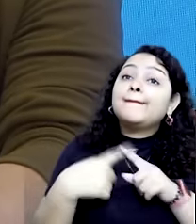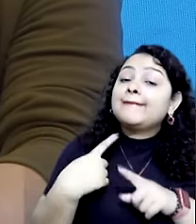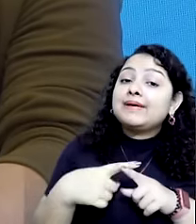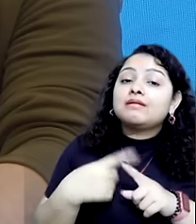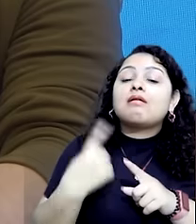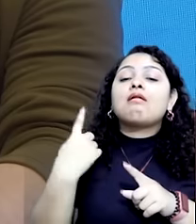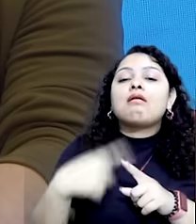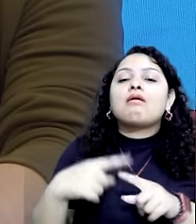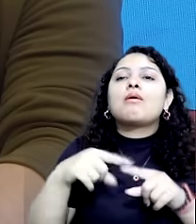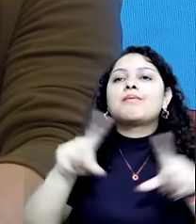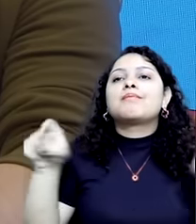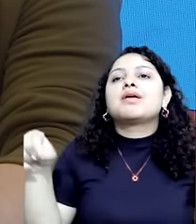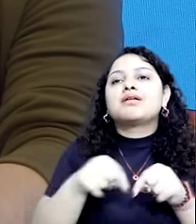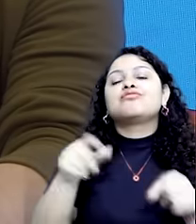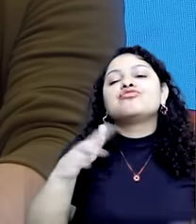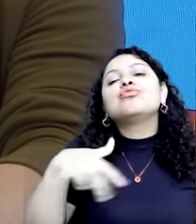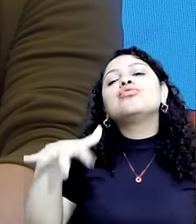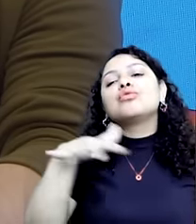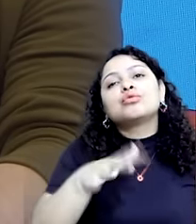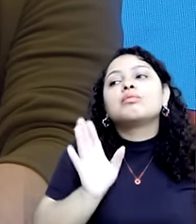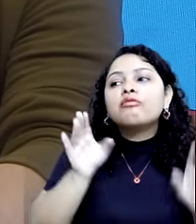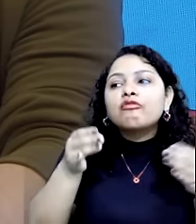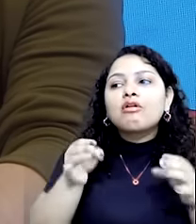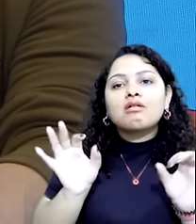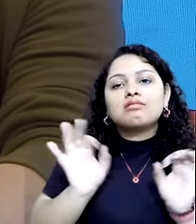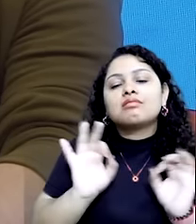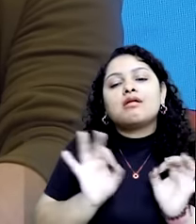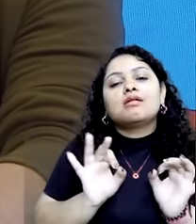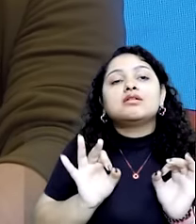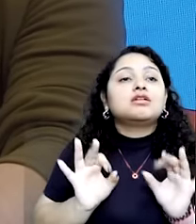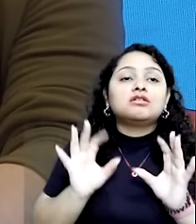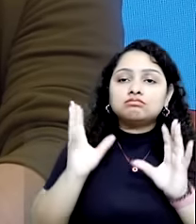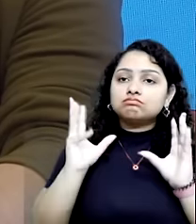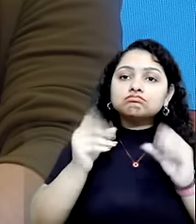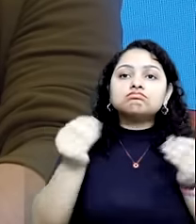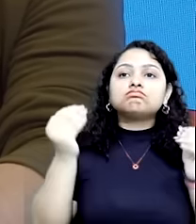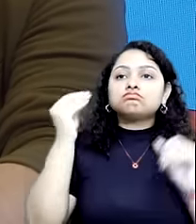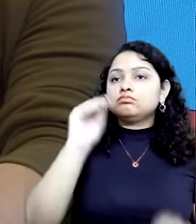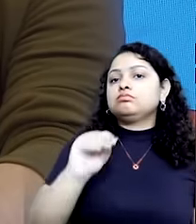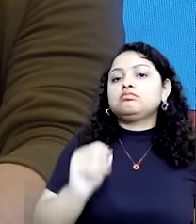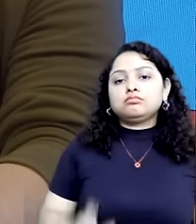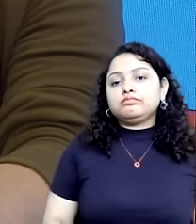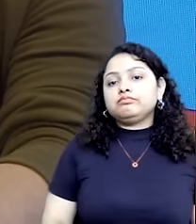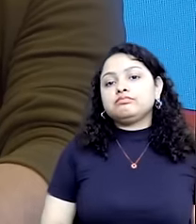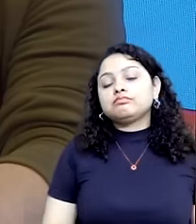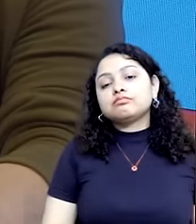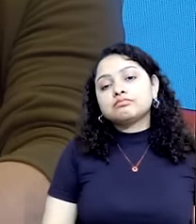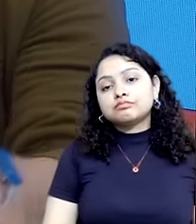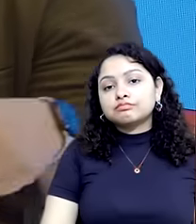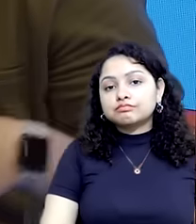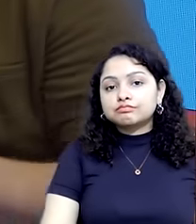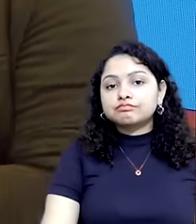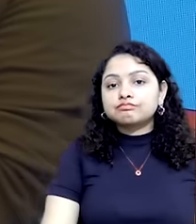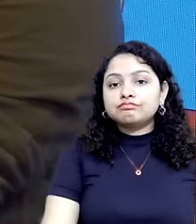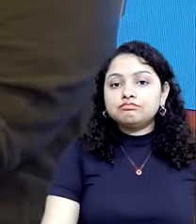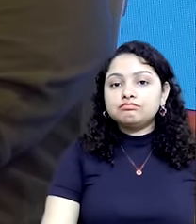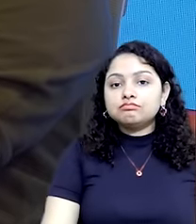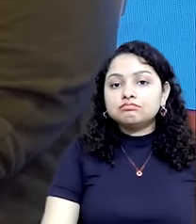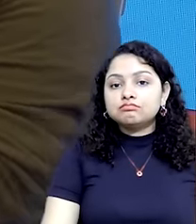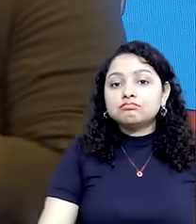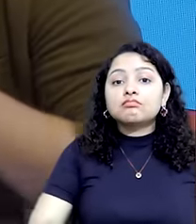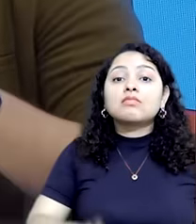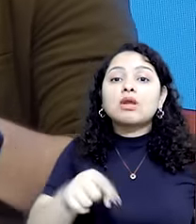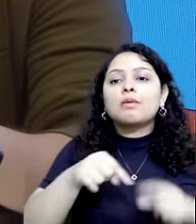já é num ambiente inteiro né a claridade você não precisa focar em nada ela já tá tudo ali Eh claro então eu sempre falo pro pessoal gente é no